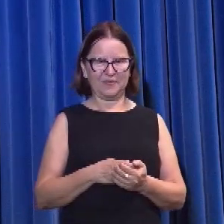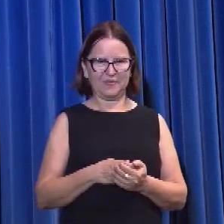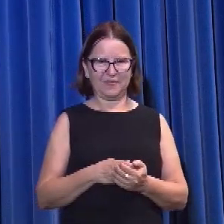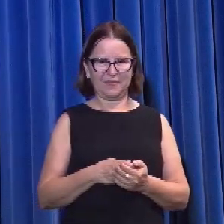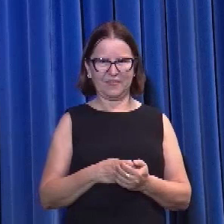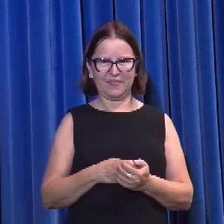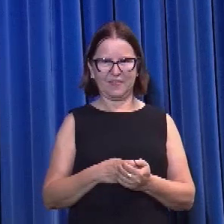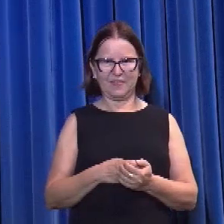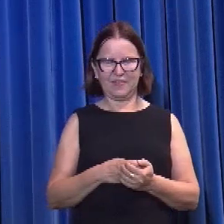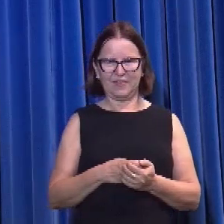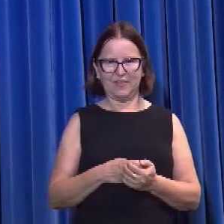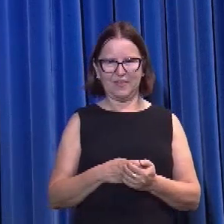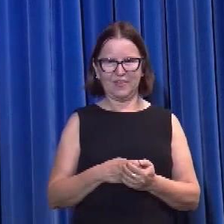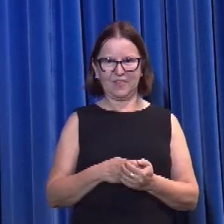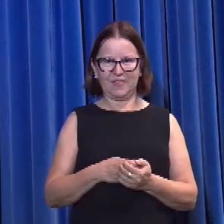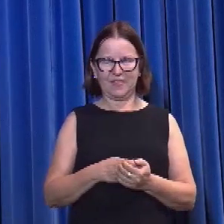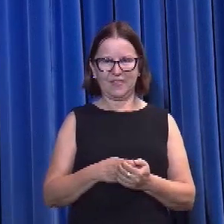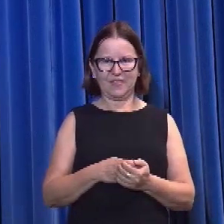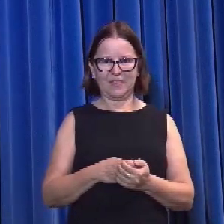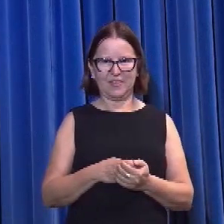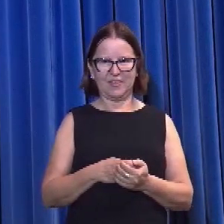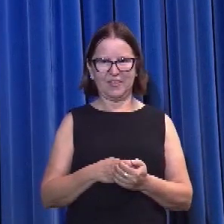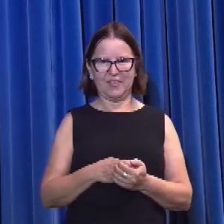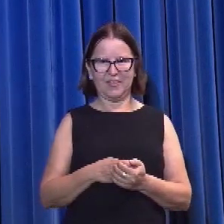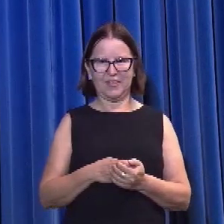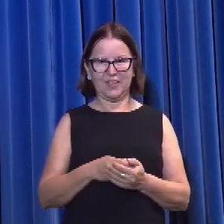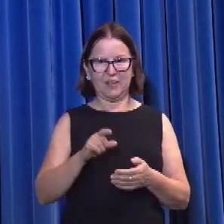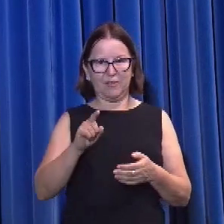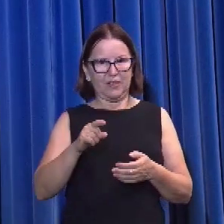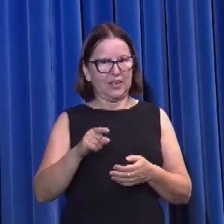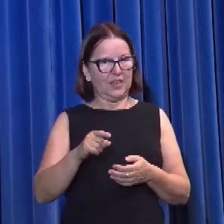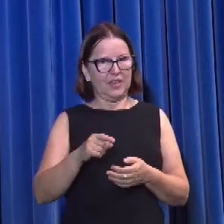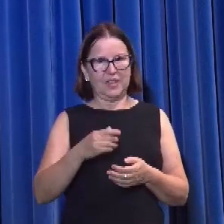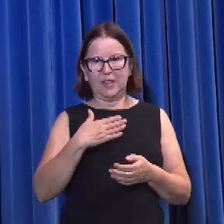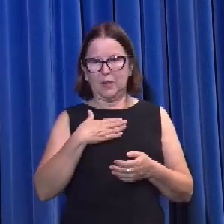Você não vai nunca me decepcionar.